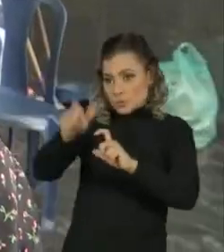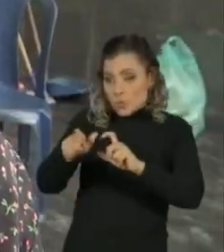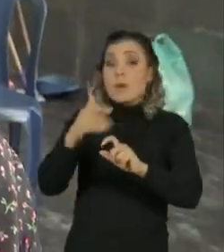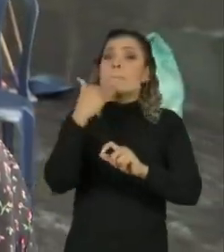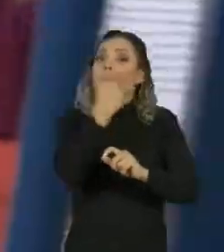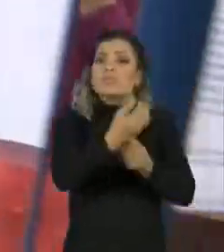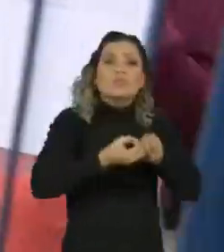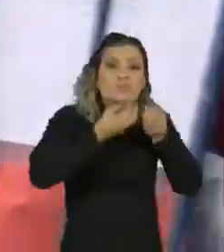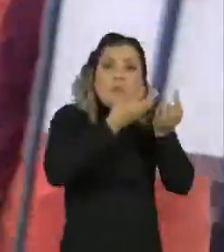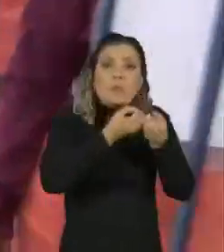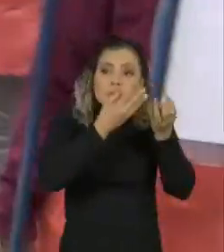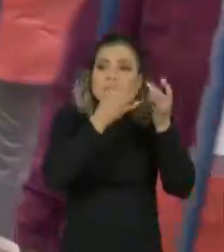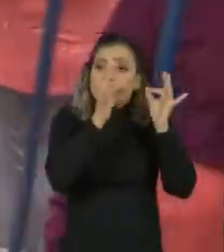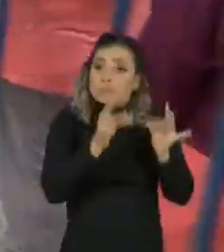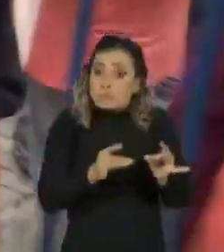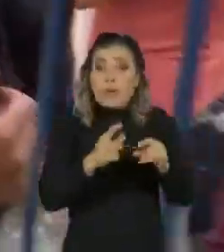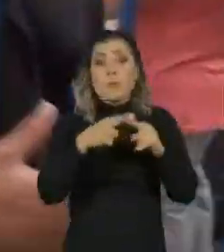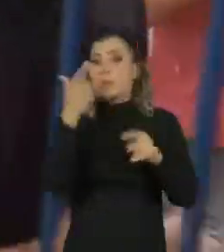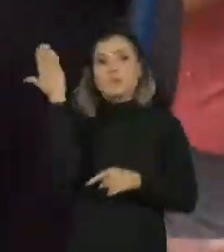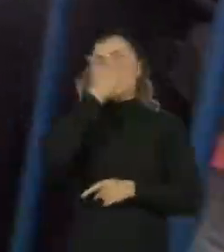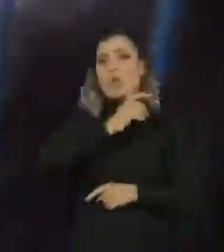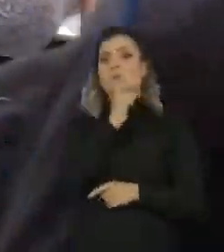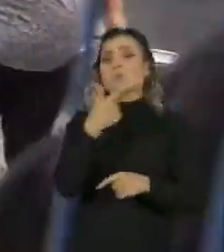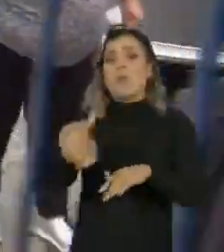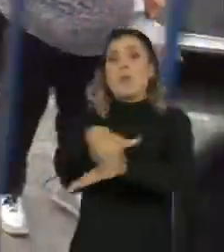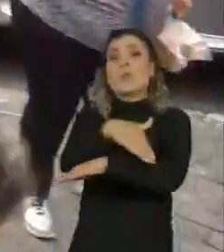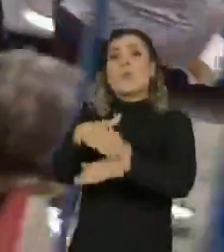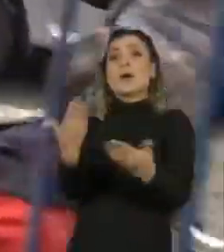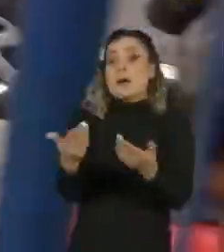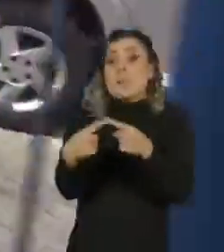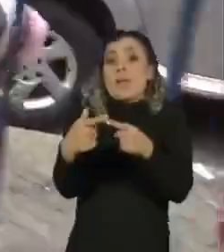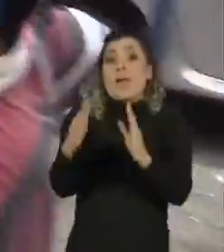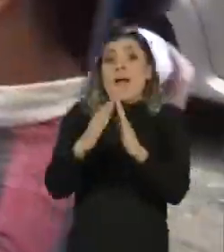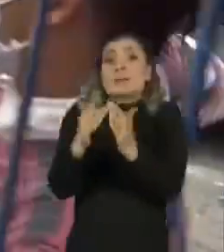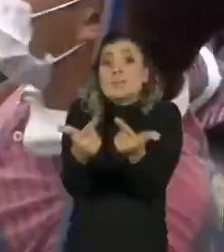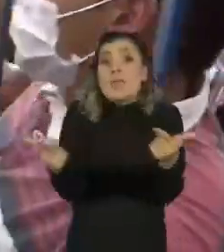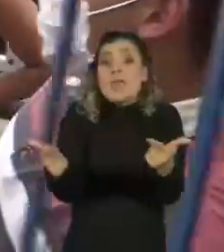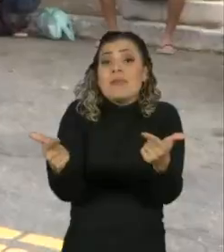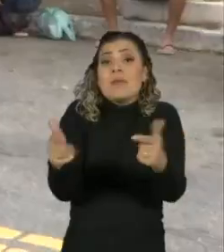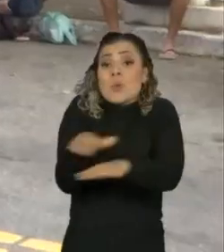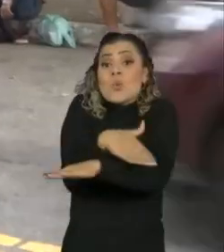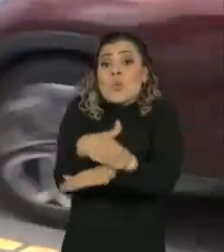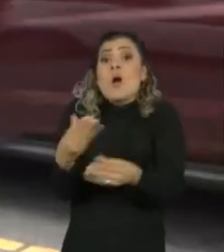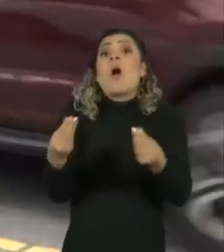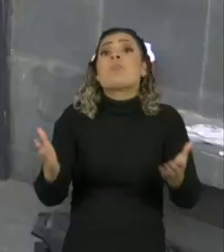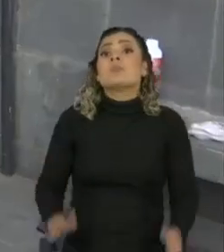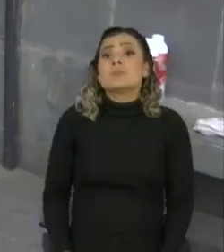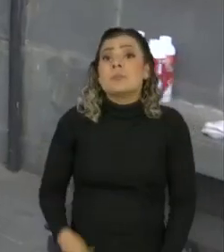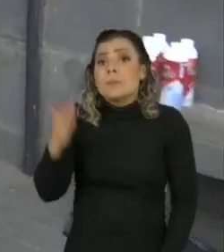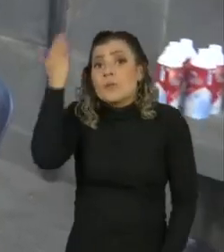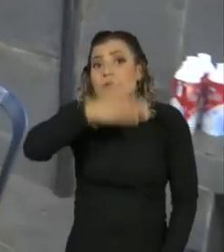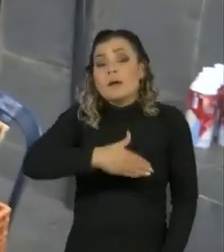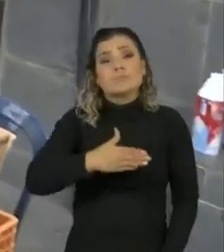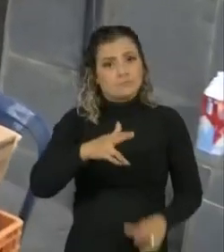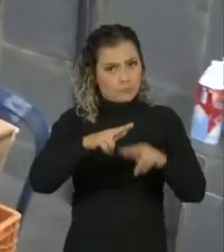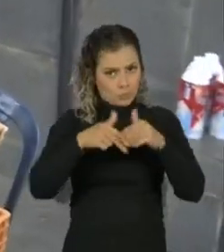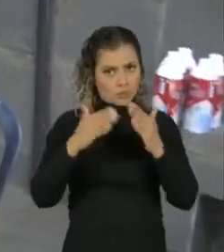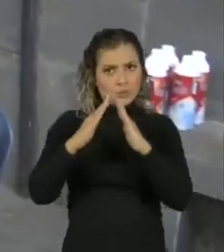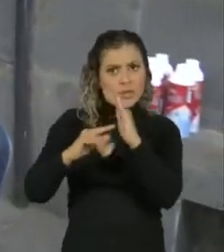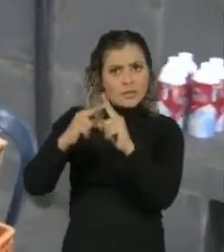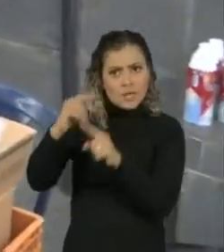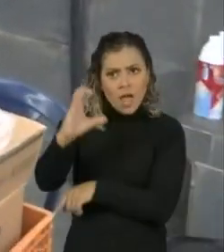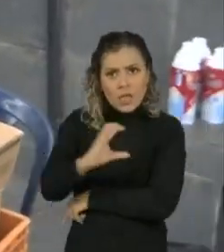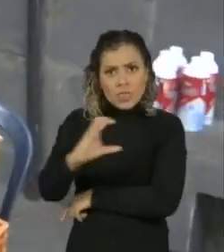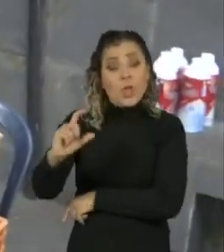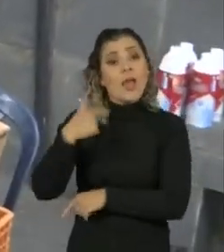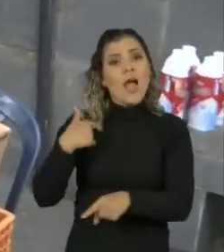pedir as informações. Ela não tem um comprovante de endereço, esse pré-requisito que é fundamental, a gente não consegue cumprir. A paróquia também ajuda